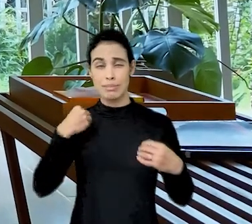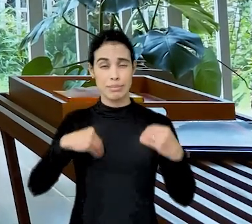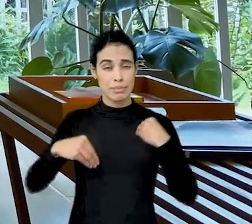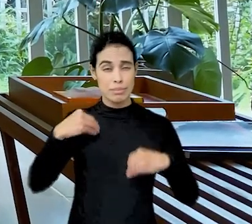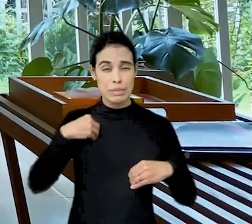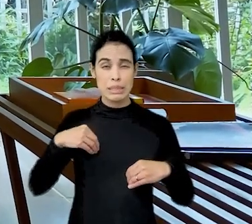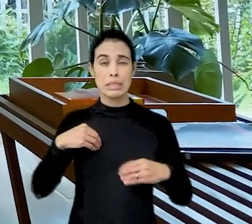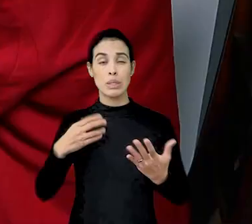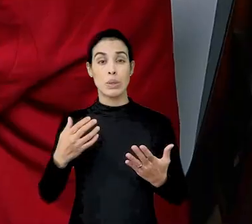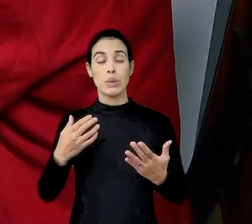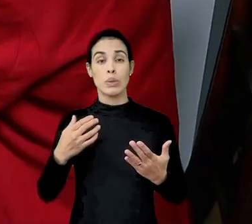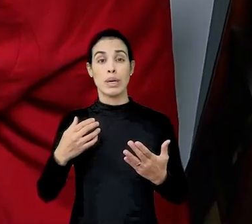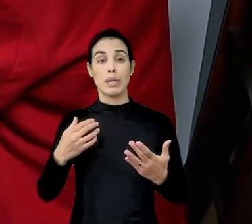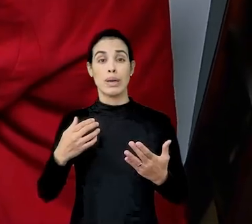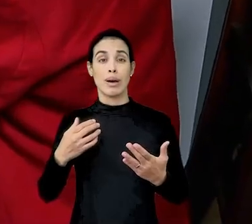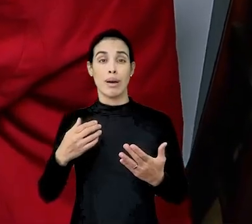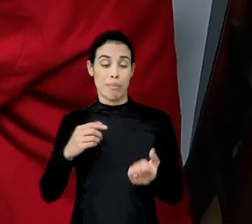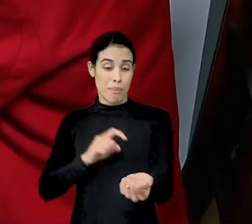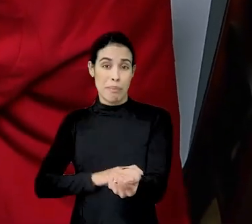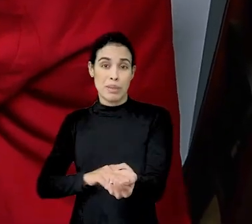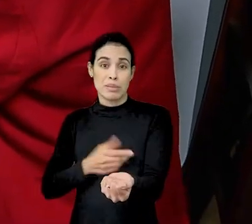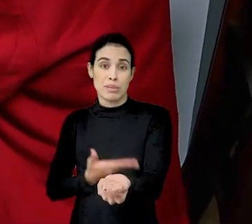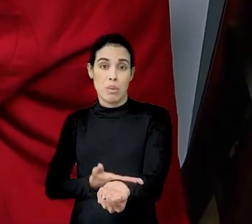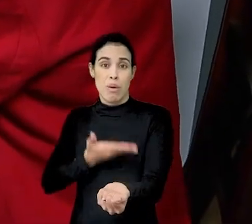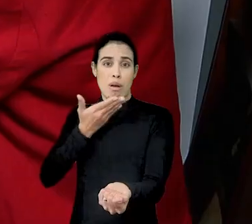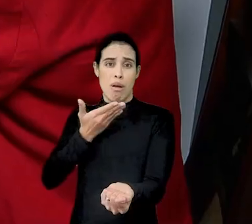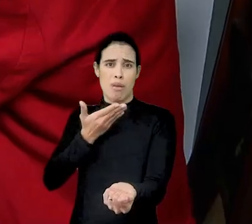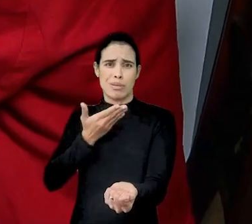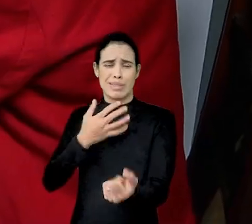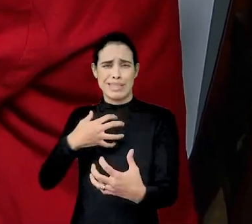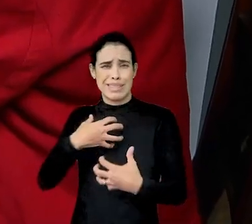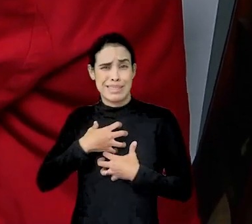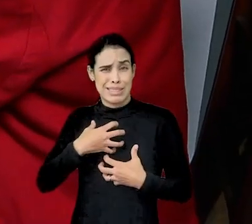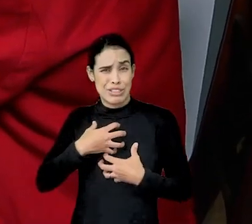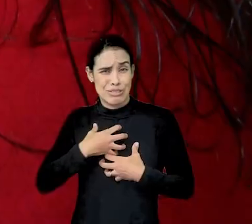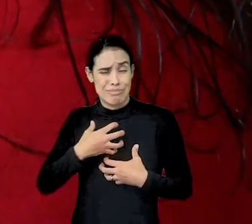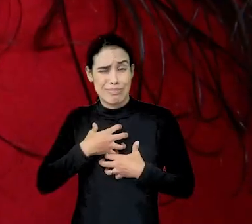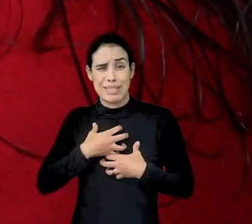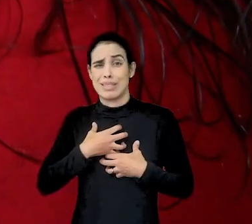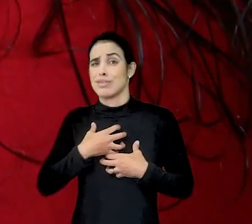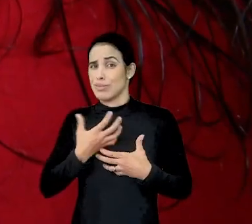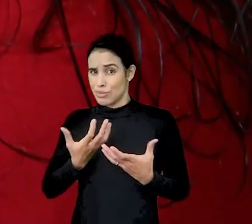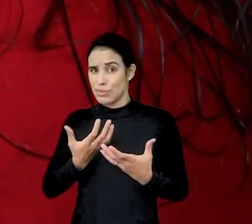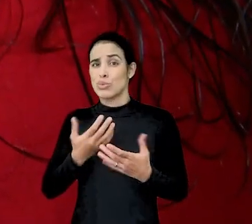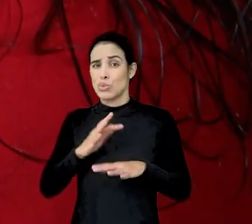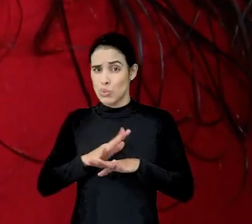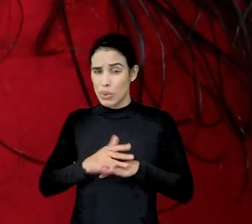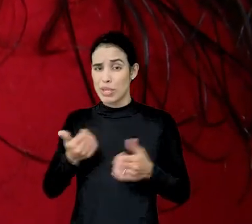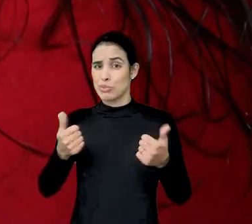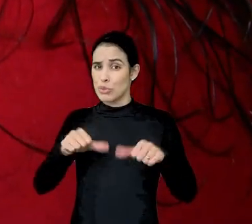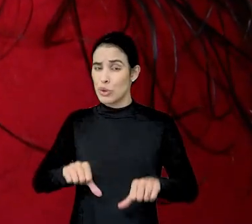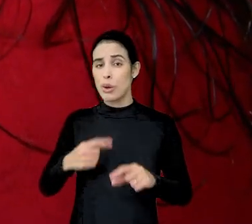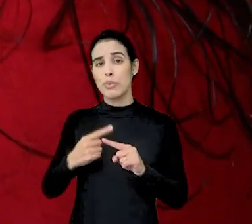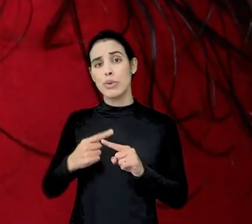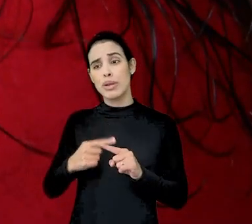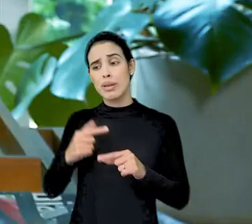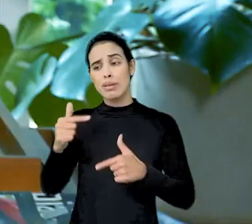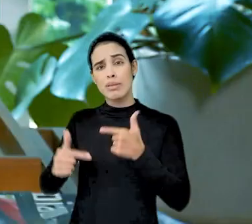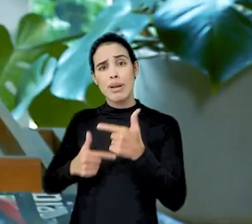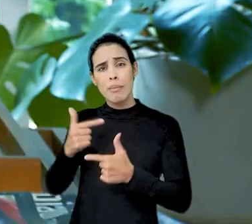depressão, ansiedade, problemas cardiovasculares, são vários os sintomas que o mundo do